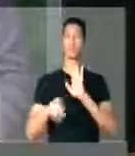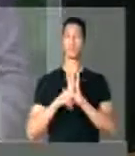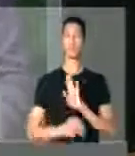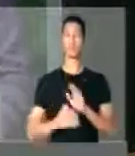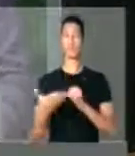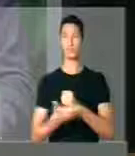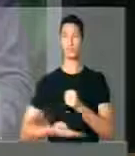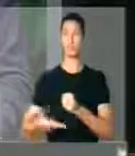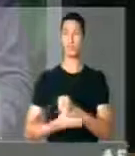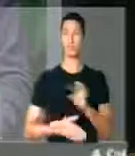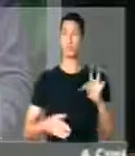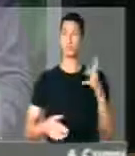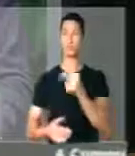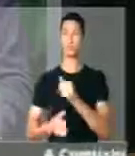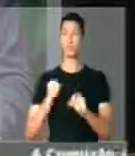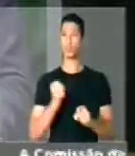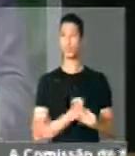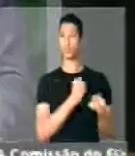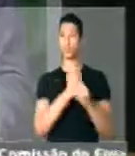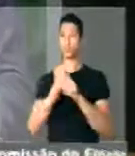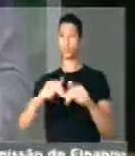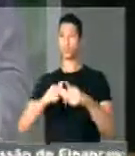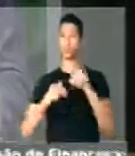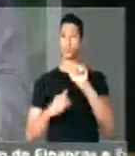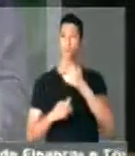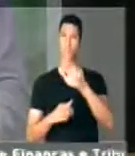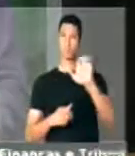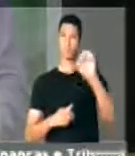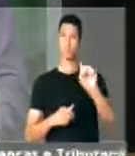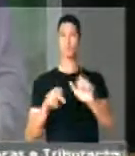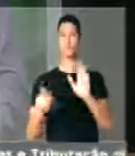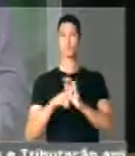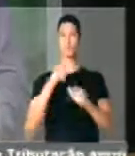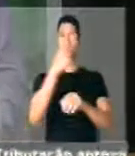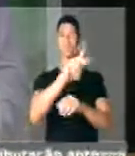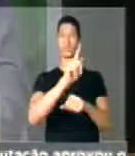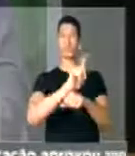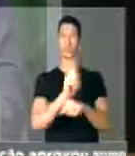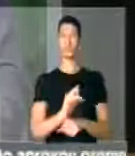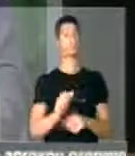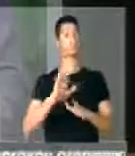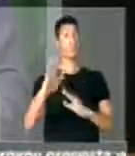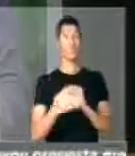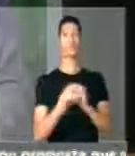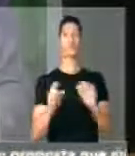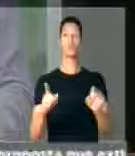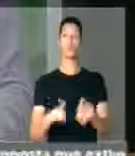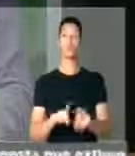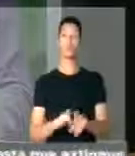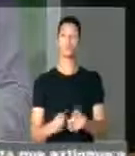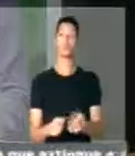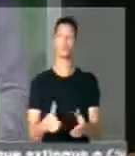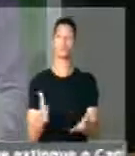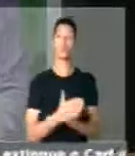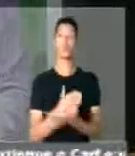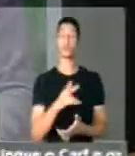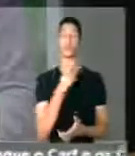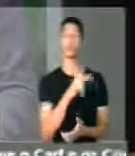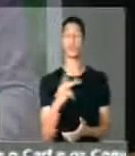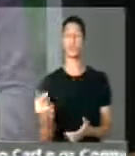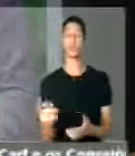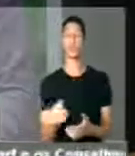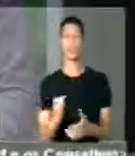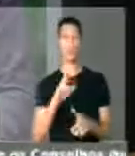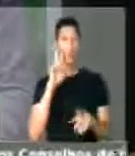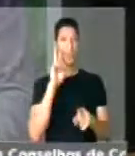desses elementos todos construídos por Arraes na sua gestão. Acrescentaria isso à